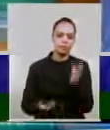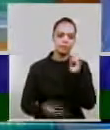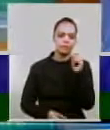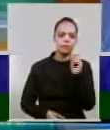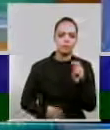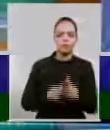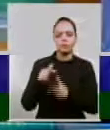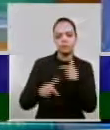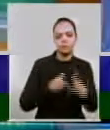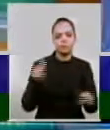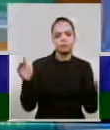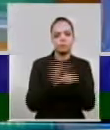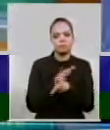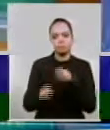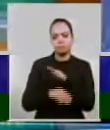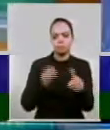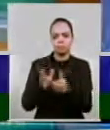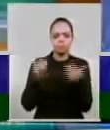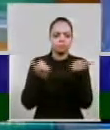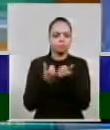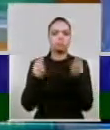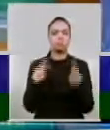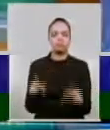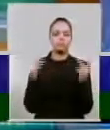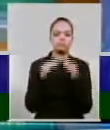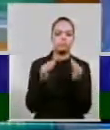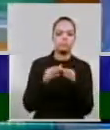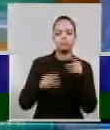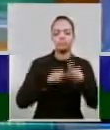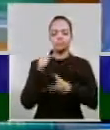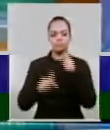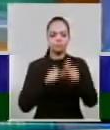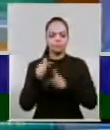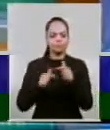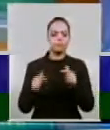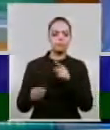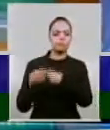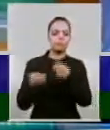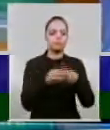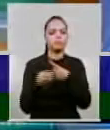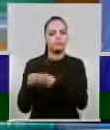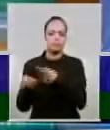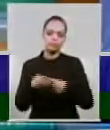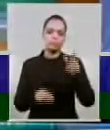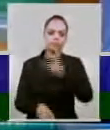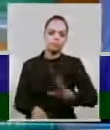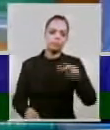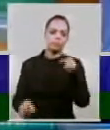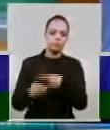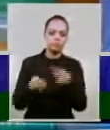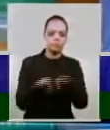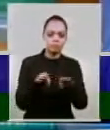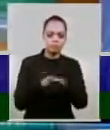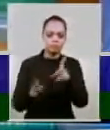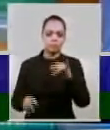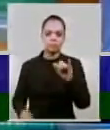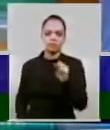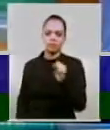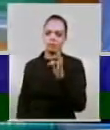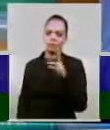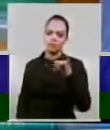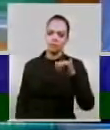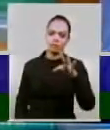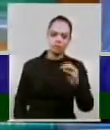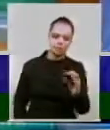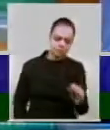o trabalho de toda a assessoria dessa casa, que trabalha por toda a cidade de Uberlândia e nos distritos, trazendo para